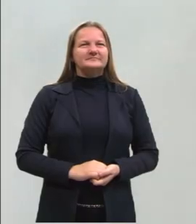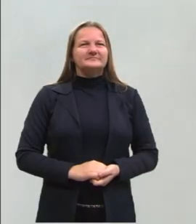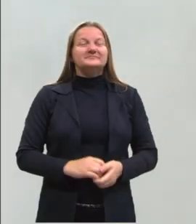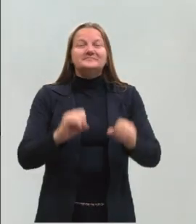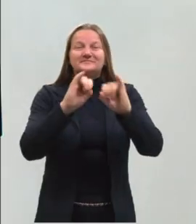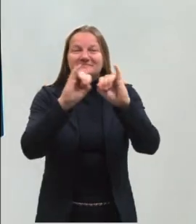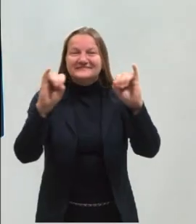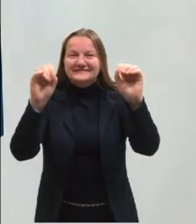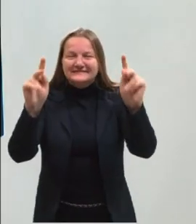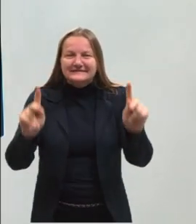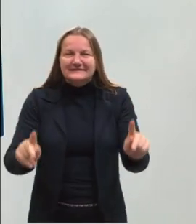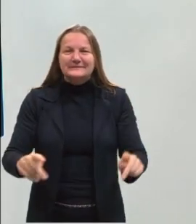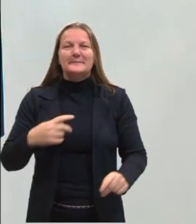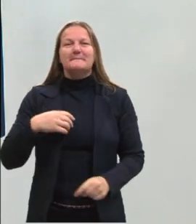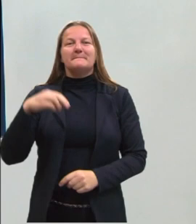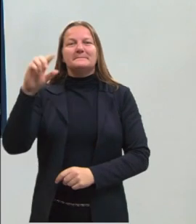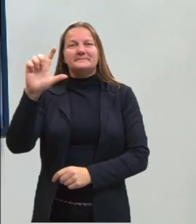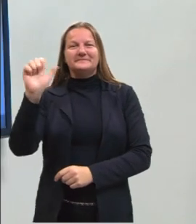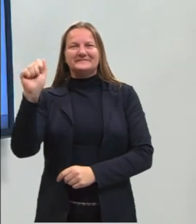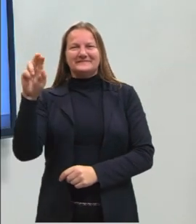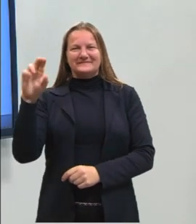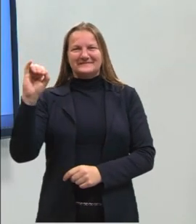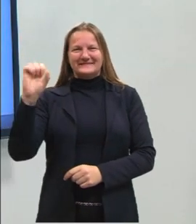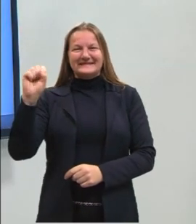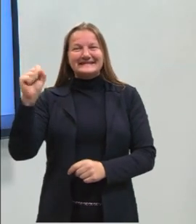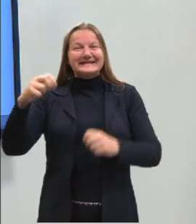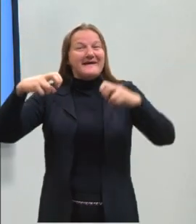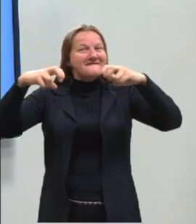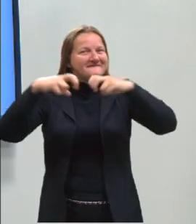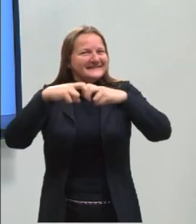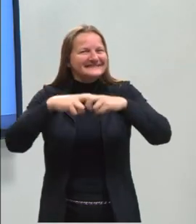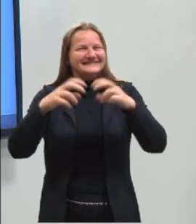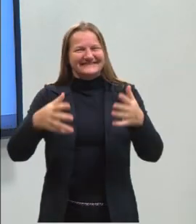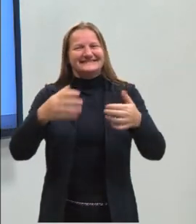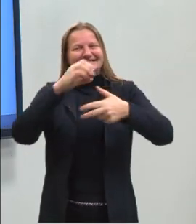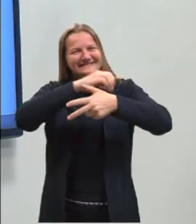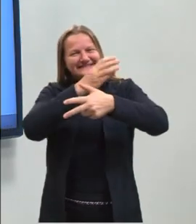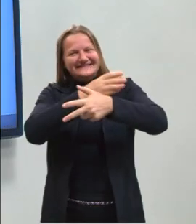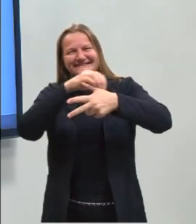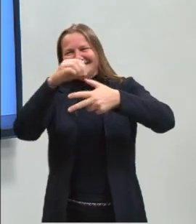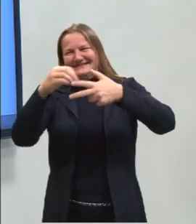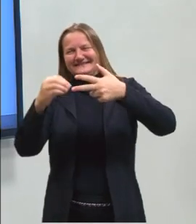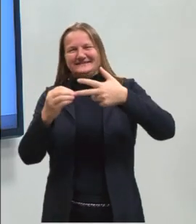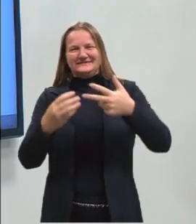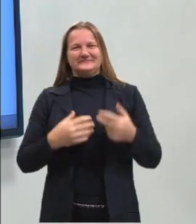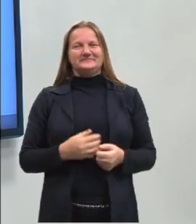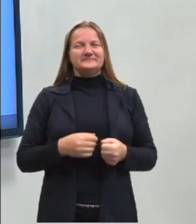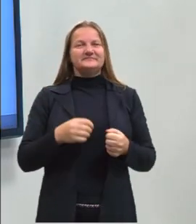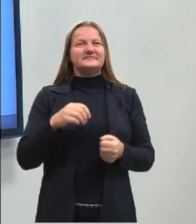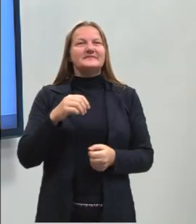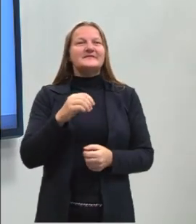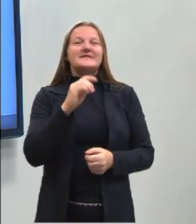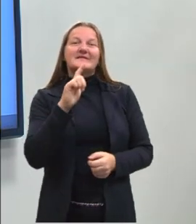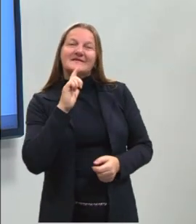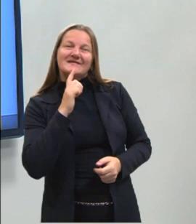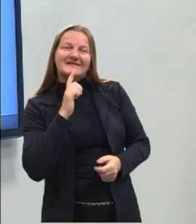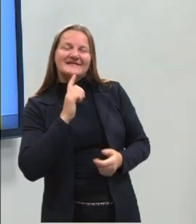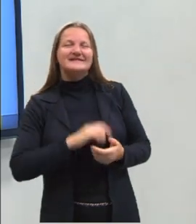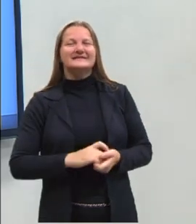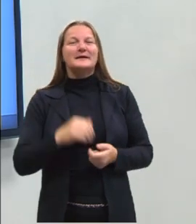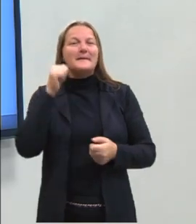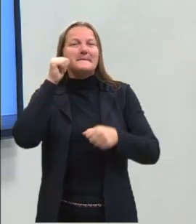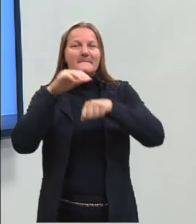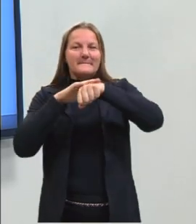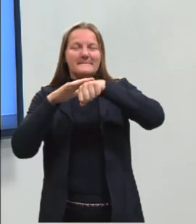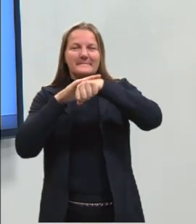Olá pessoal, eu me chamo Larissa, sou professora de física do pré-ENEM 2022. Esse é o meu sinal em libras. Eu sou uma mulher